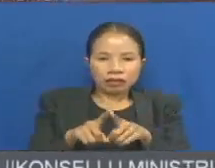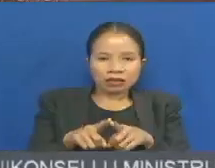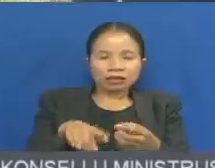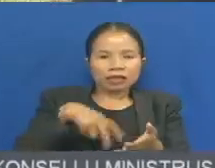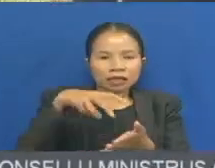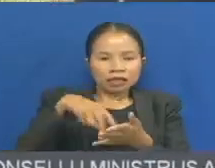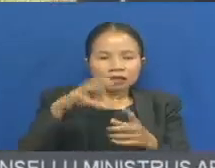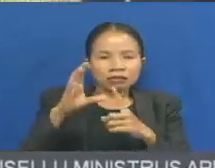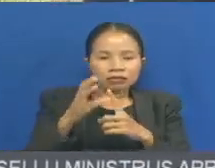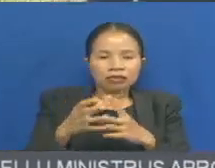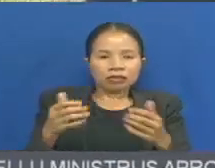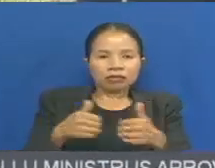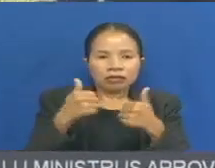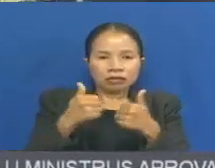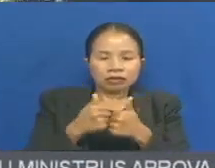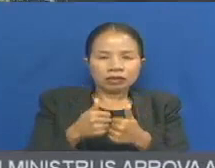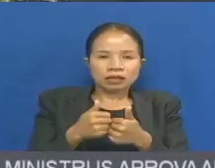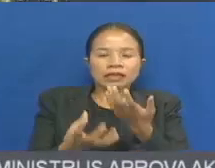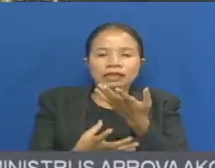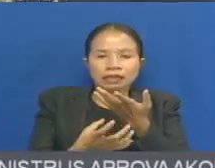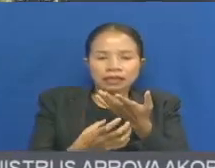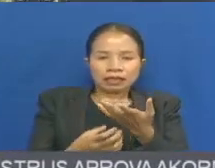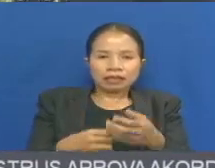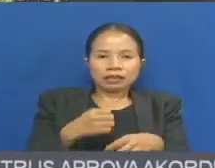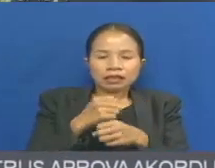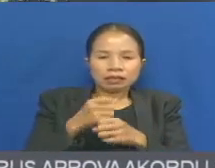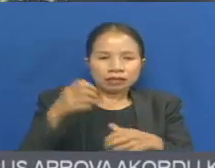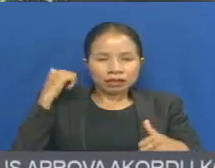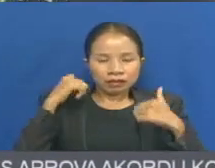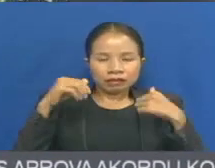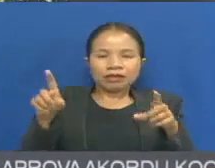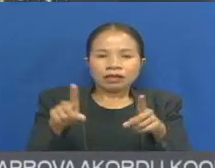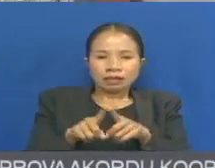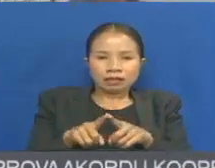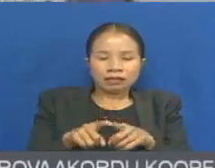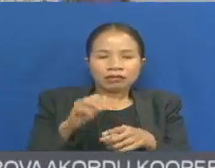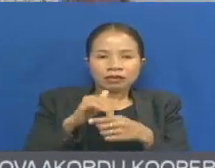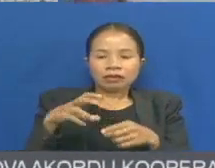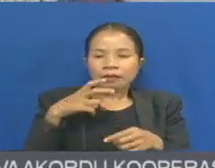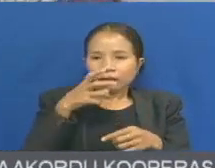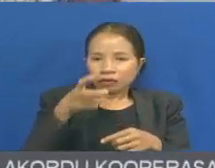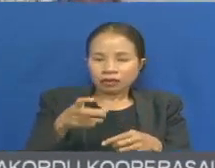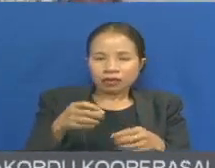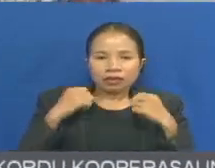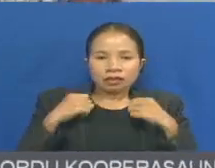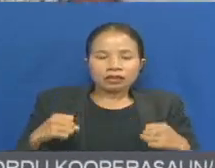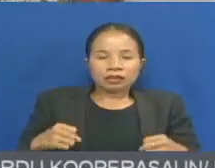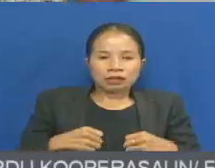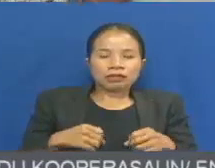mudança cultura competição tem produto local no se realizamos formação de português saúde